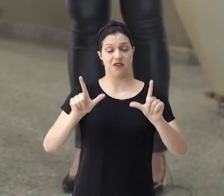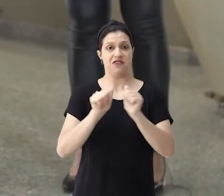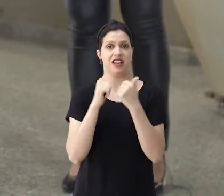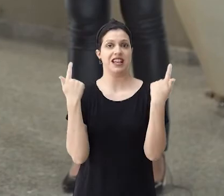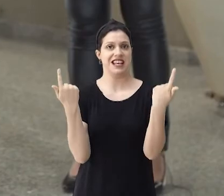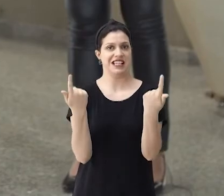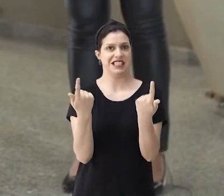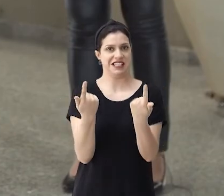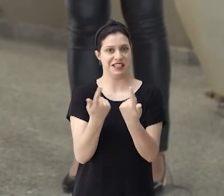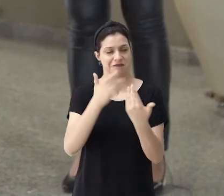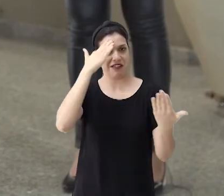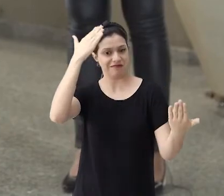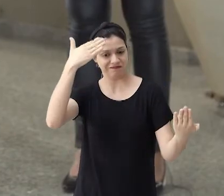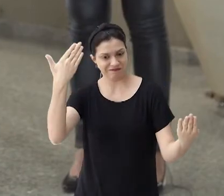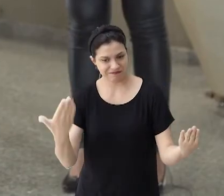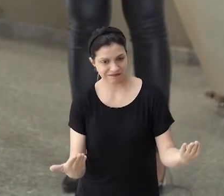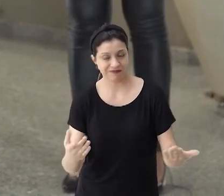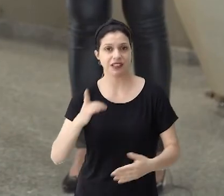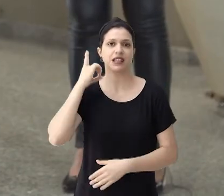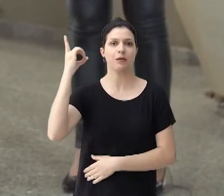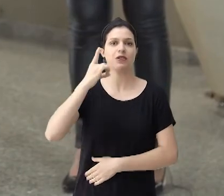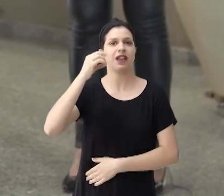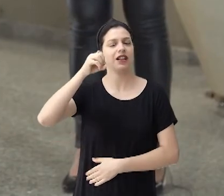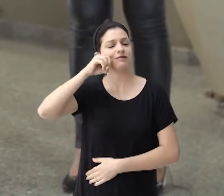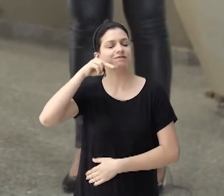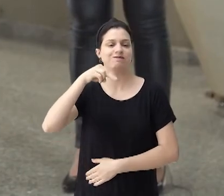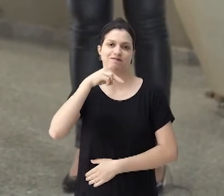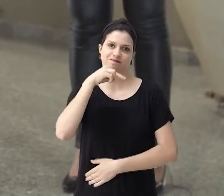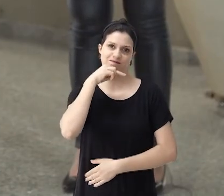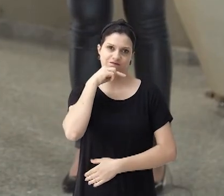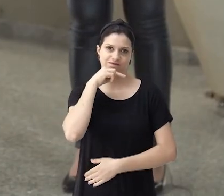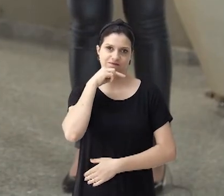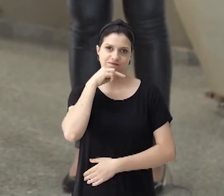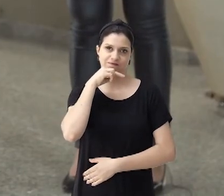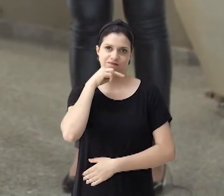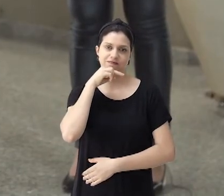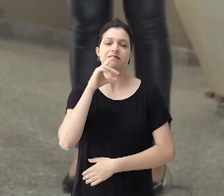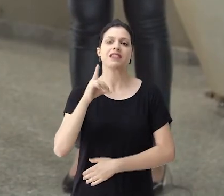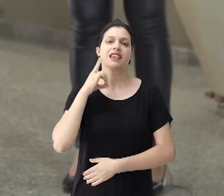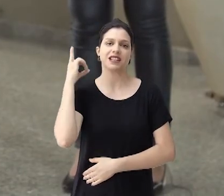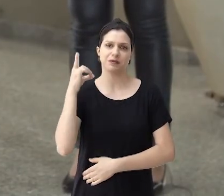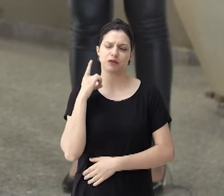Estadual. A TV Assembleia dedica esta retrospectiva ao deputado